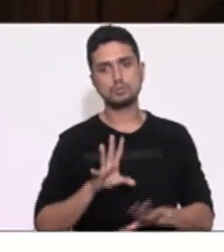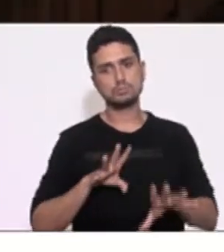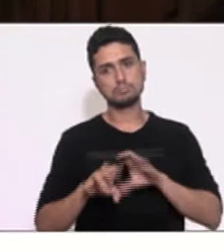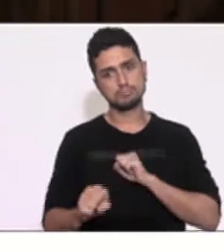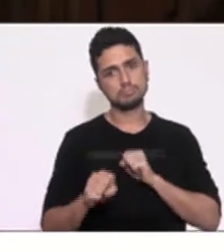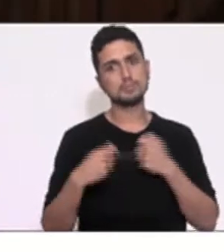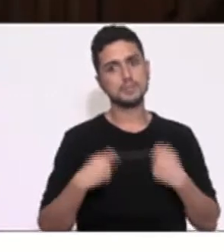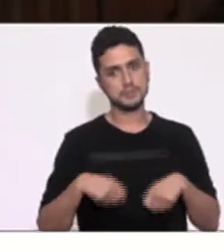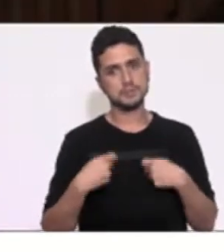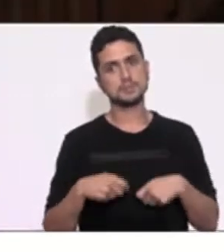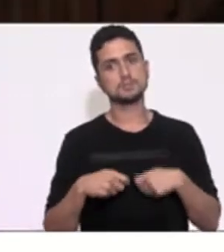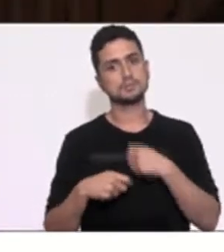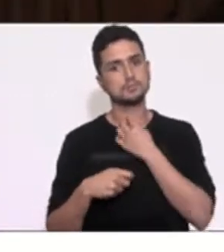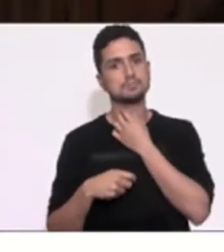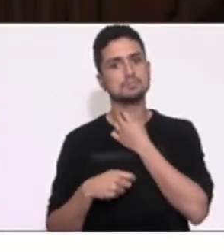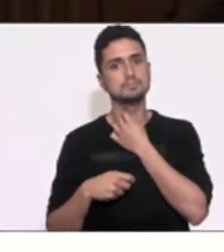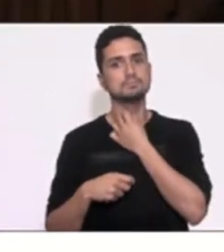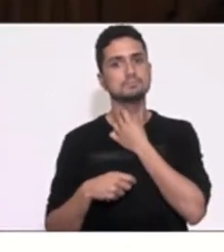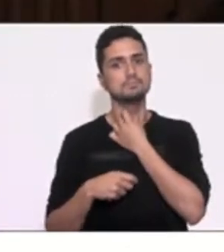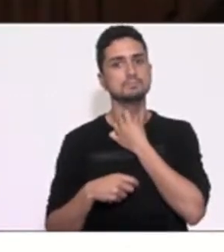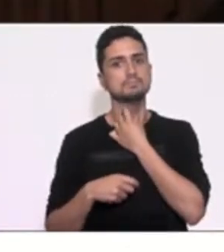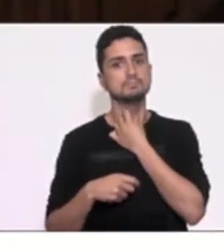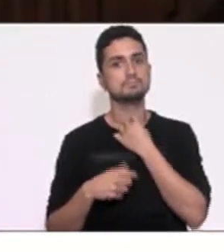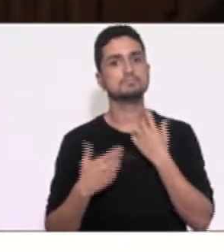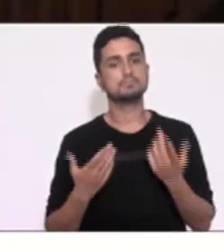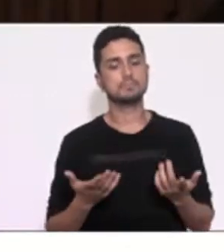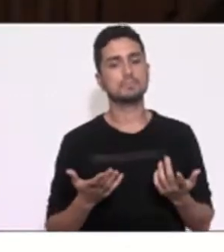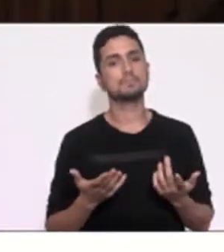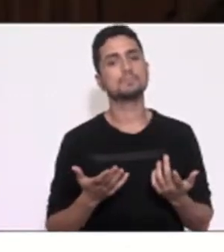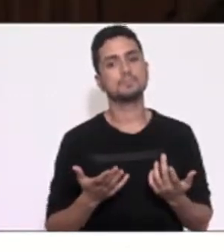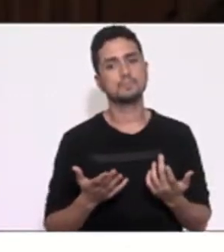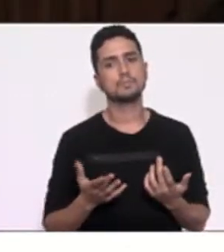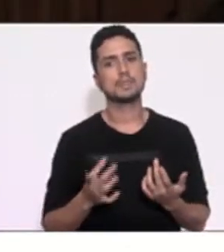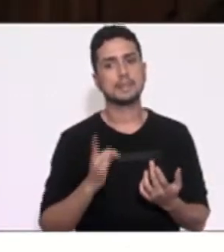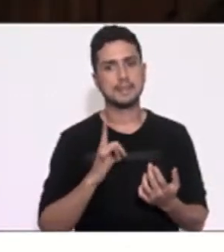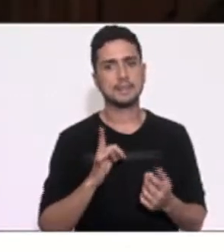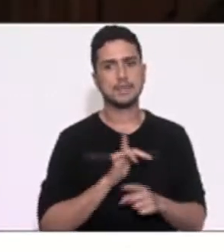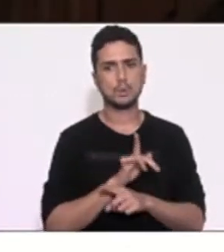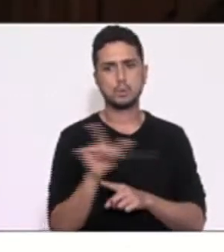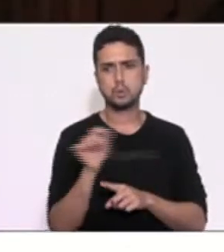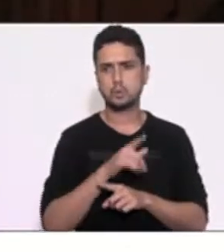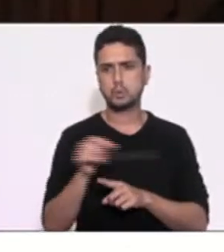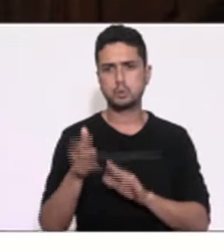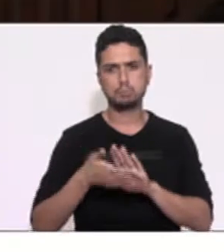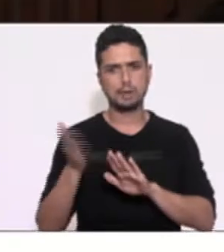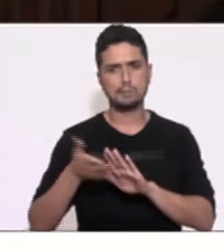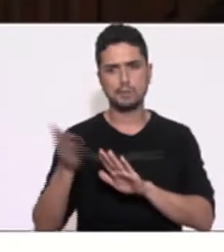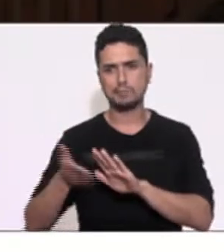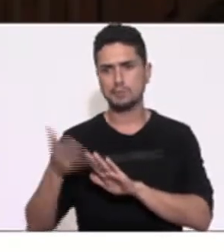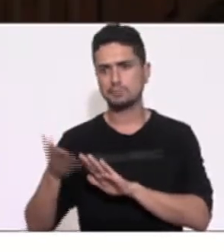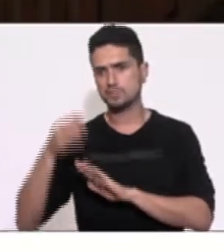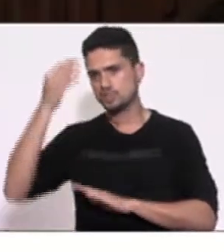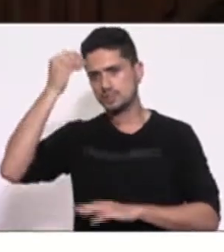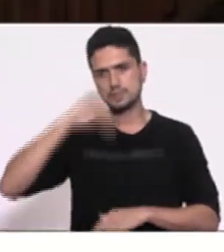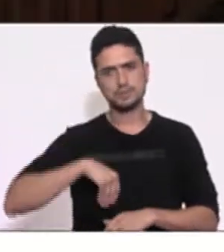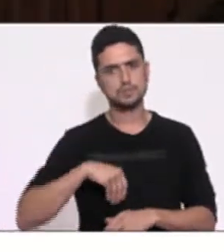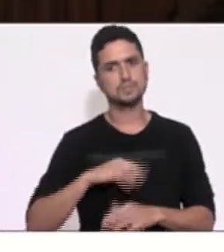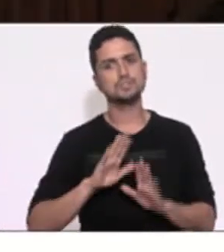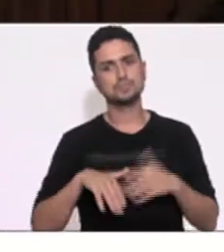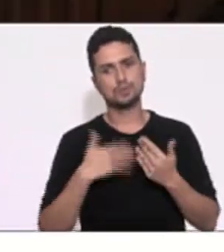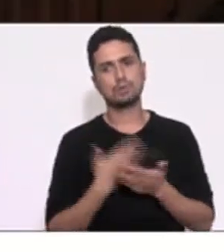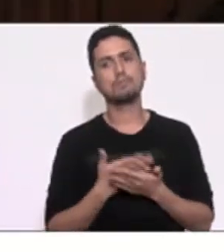E os indicadores de evasão escolar, o próprio secretário manifestou isso em audiência